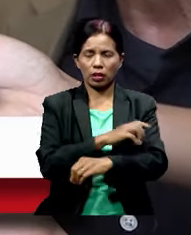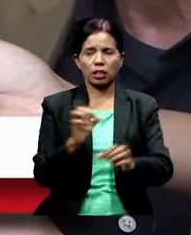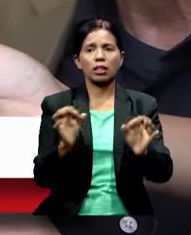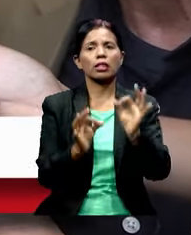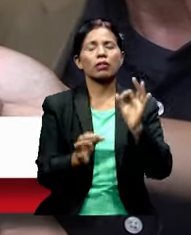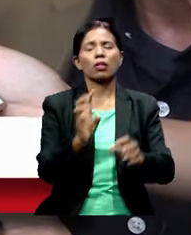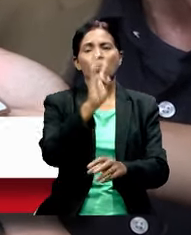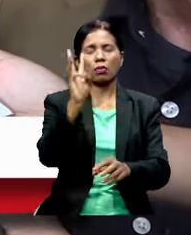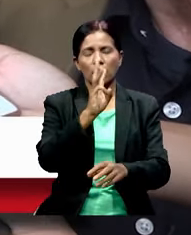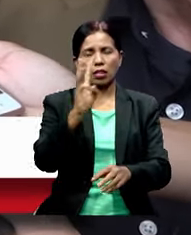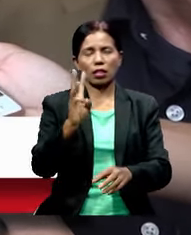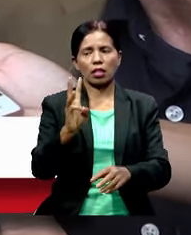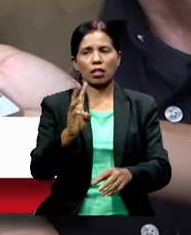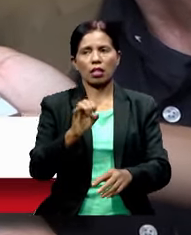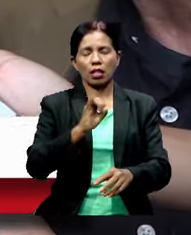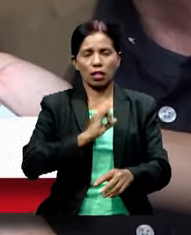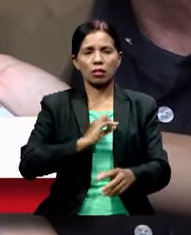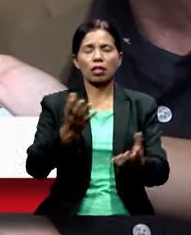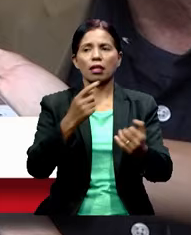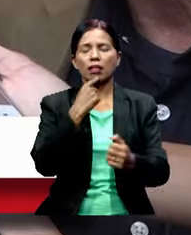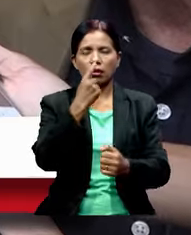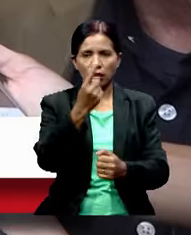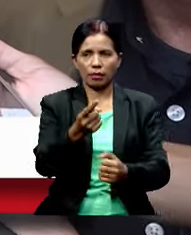lorong normal, mas o carácter